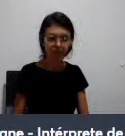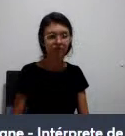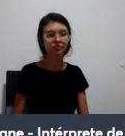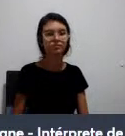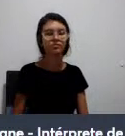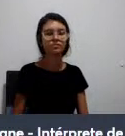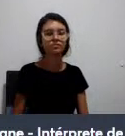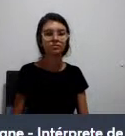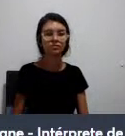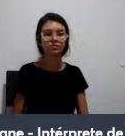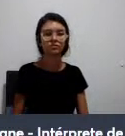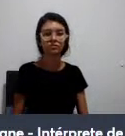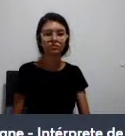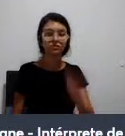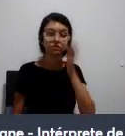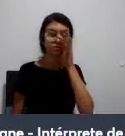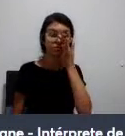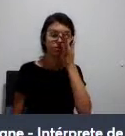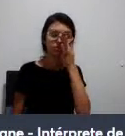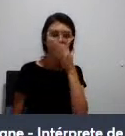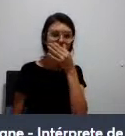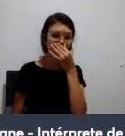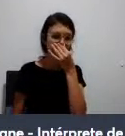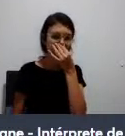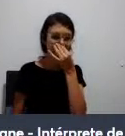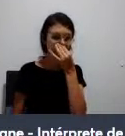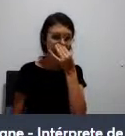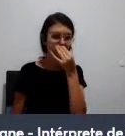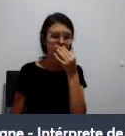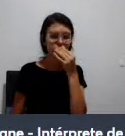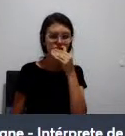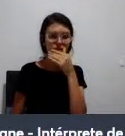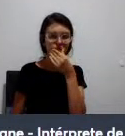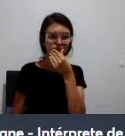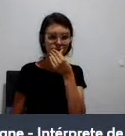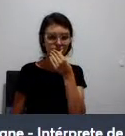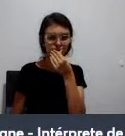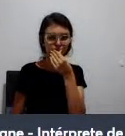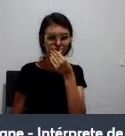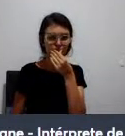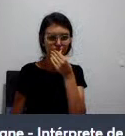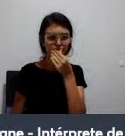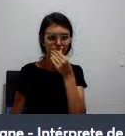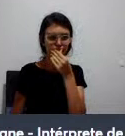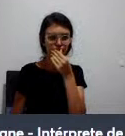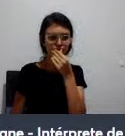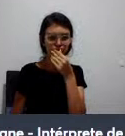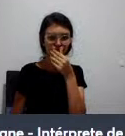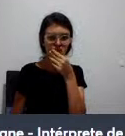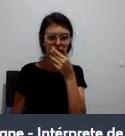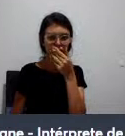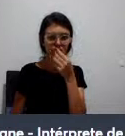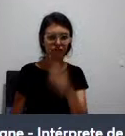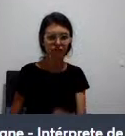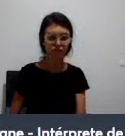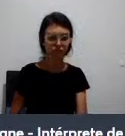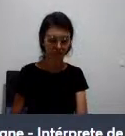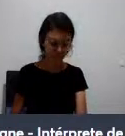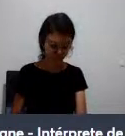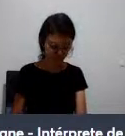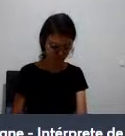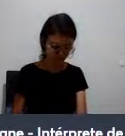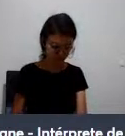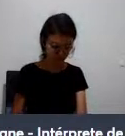new ideas or material begin to go beyond what's already familiar.